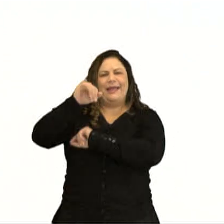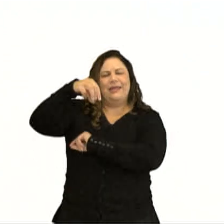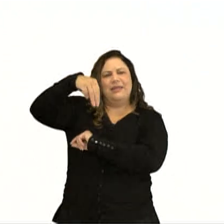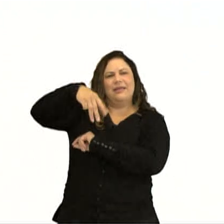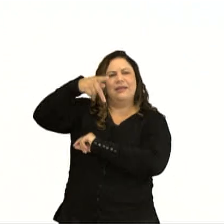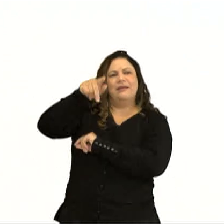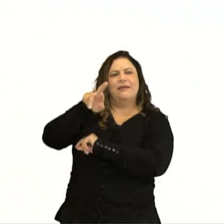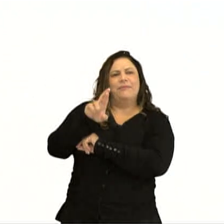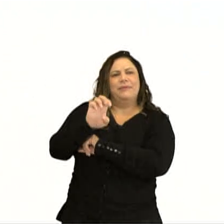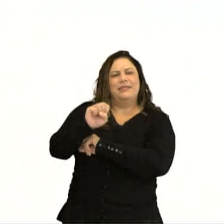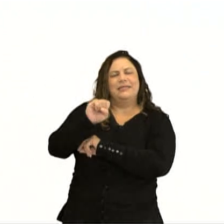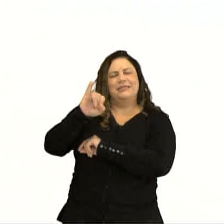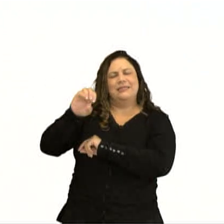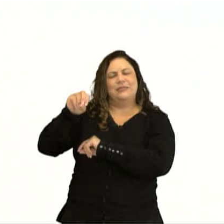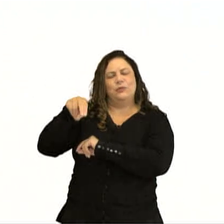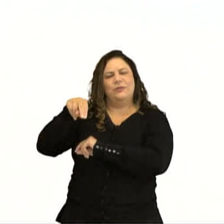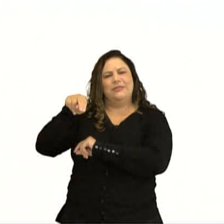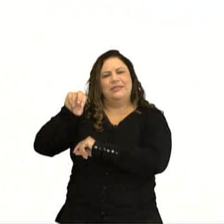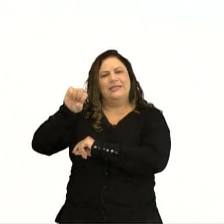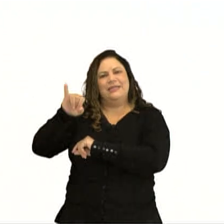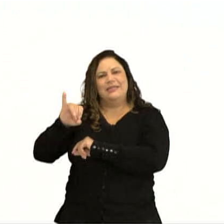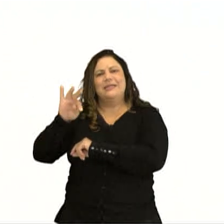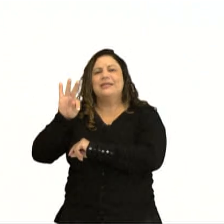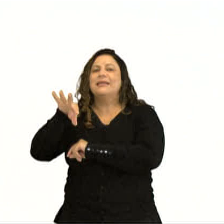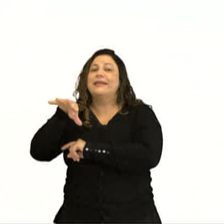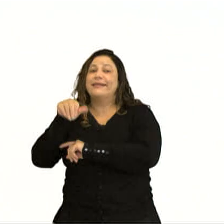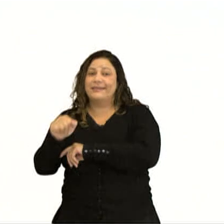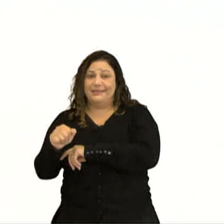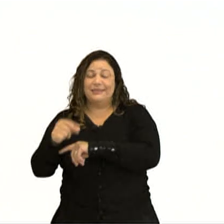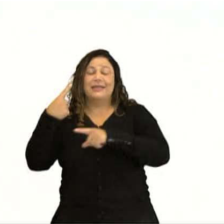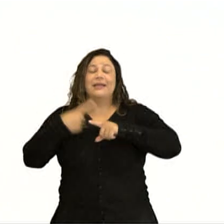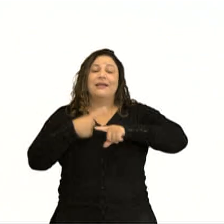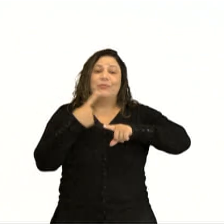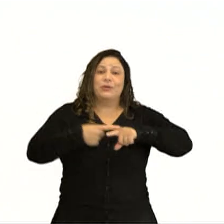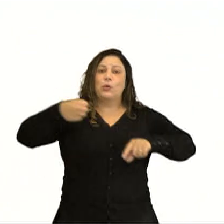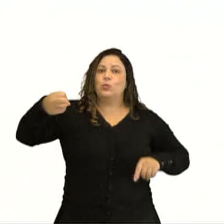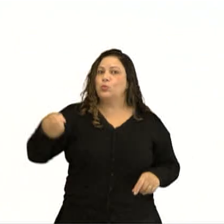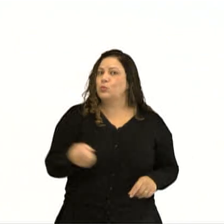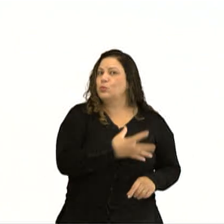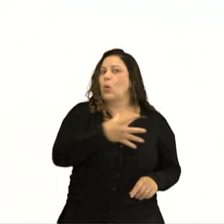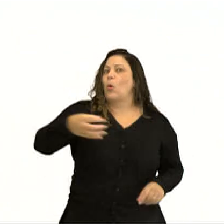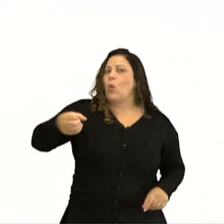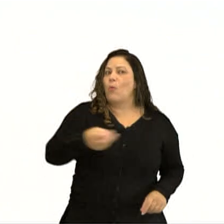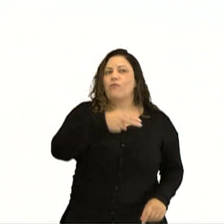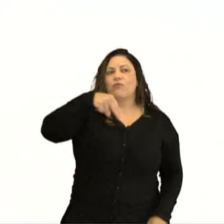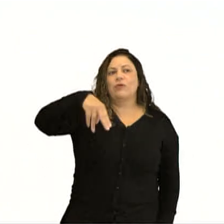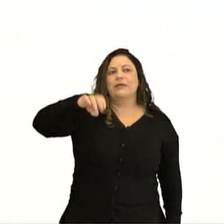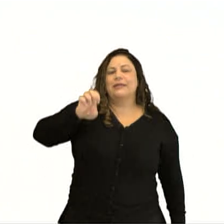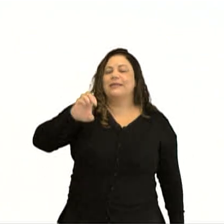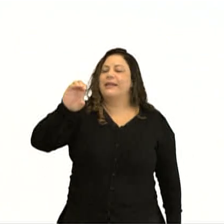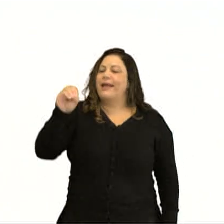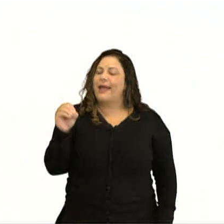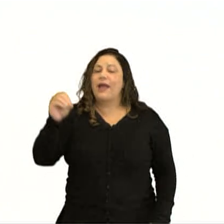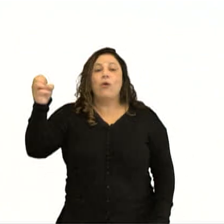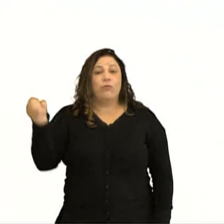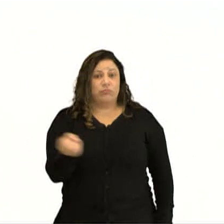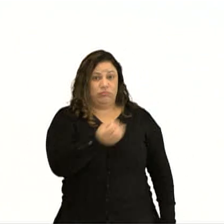século XIX. Neoimpressionistas porque eles são os novos, neo vem do romano, né?